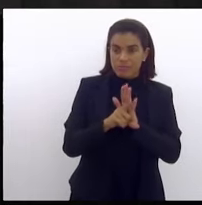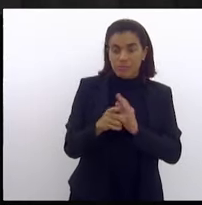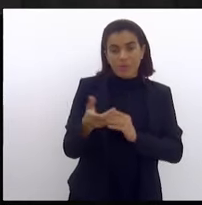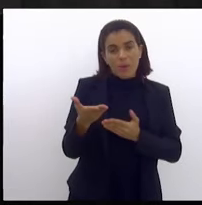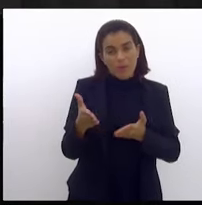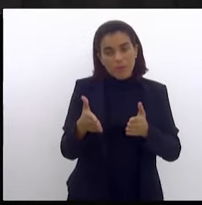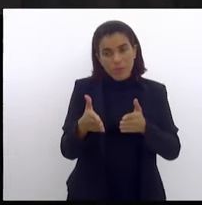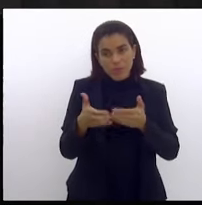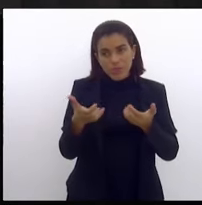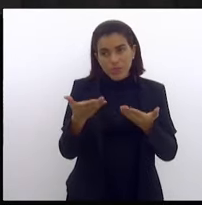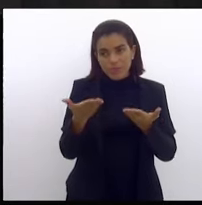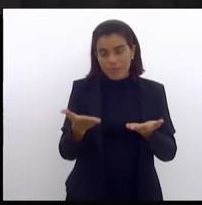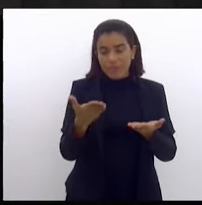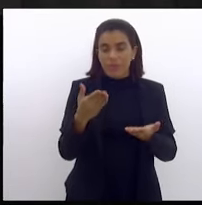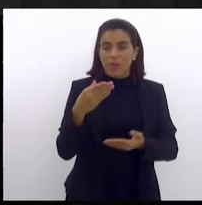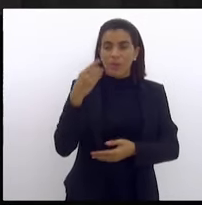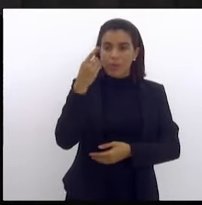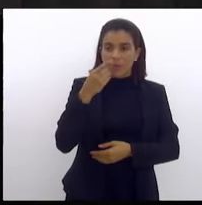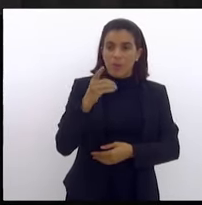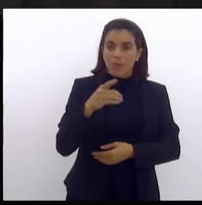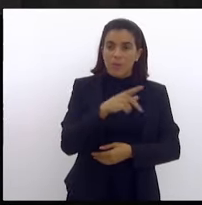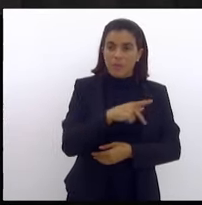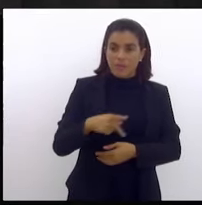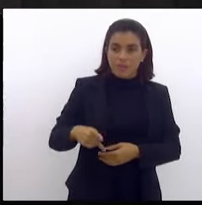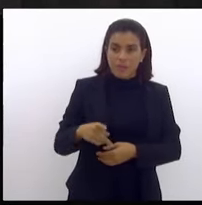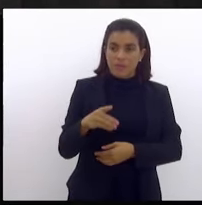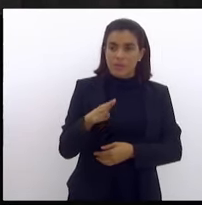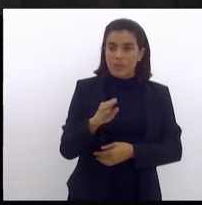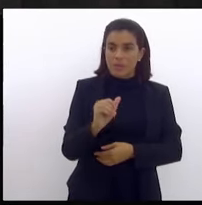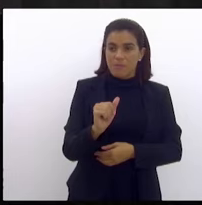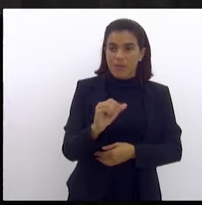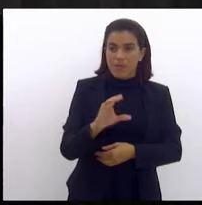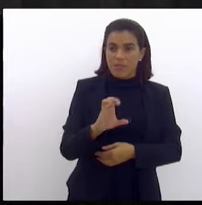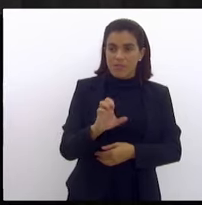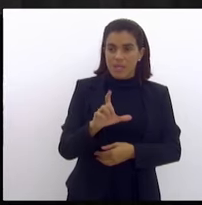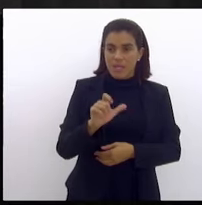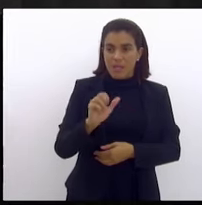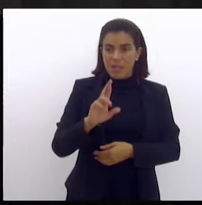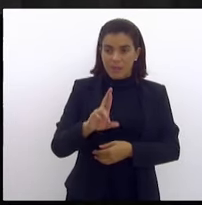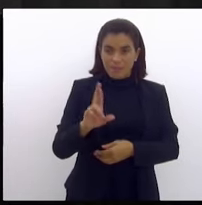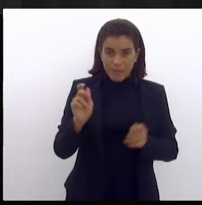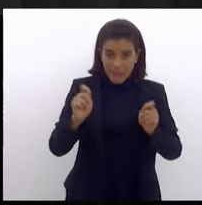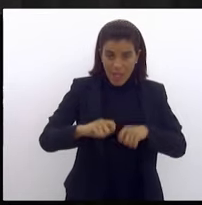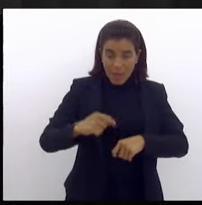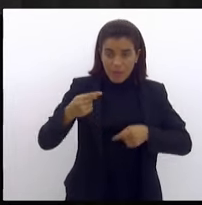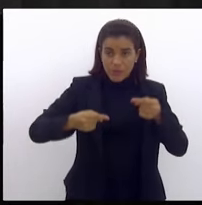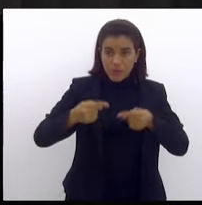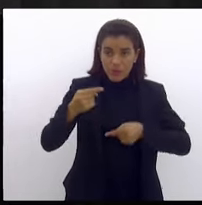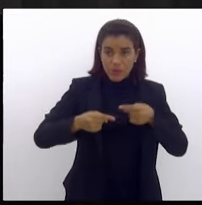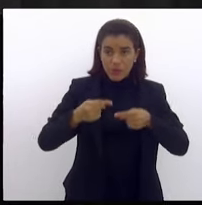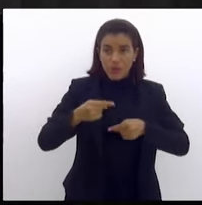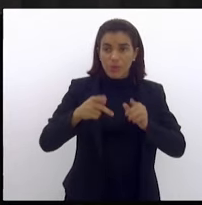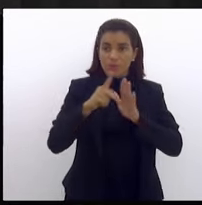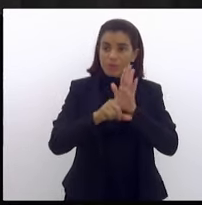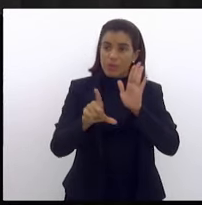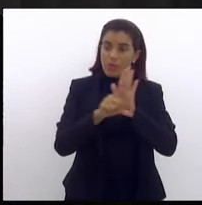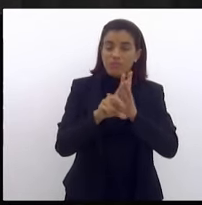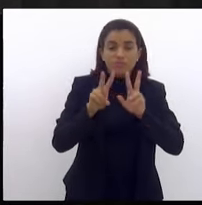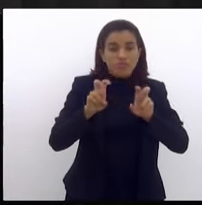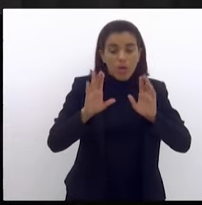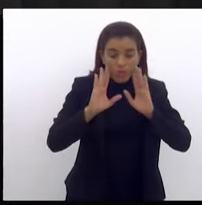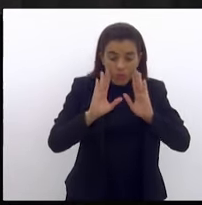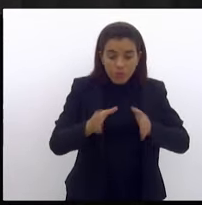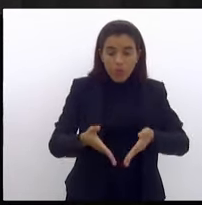deputado Barcelar, que é o presidente da casa, quando estivesse discutindo uma matéria como essa importante, que se discutisse a